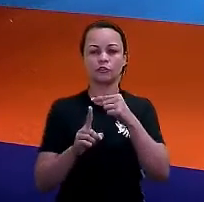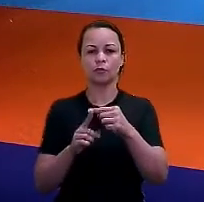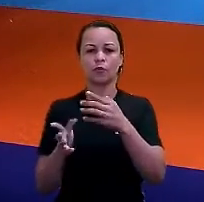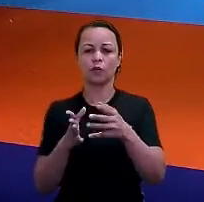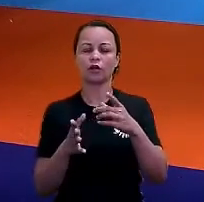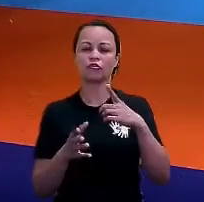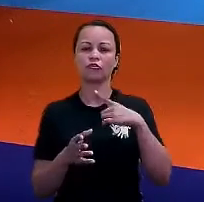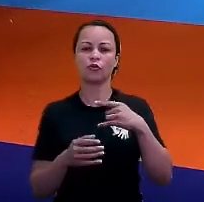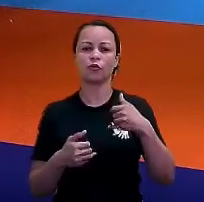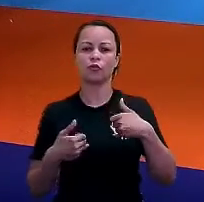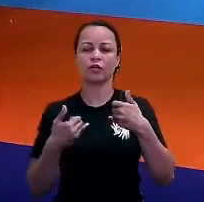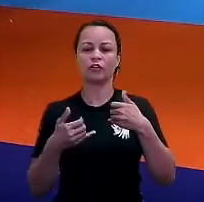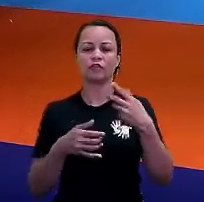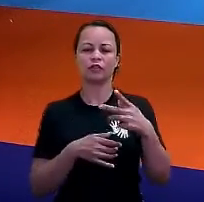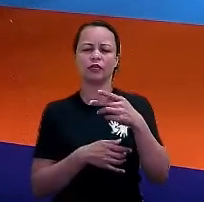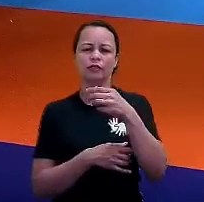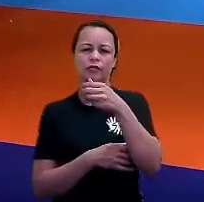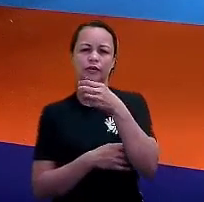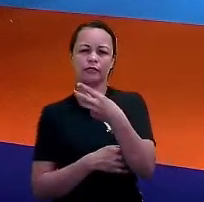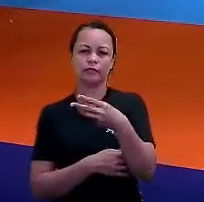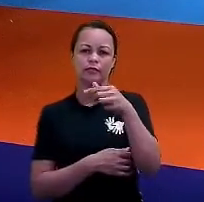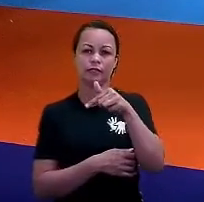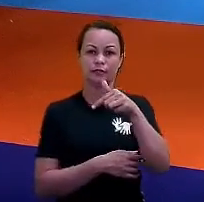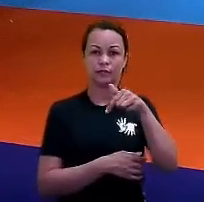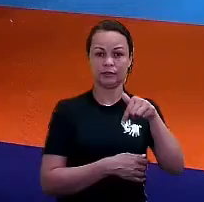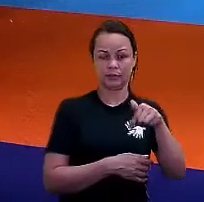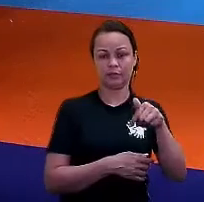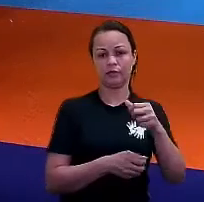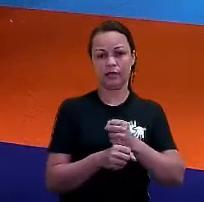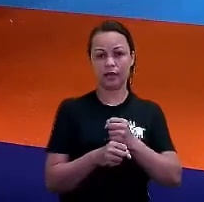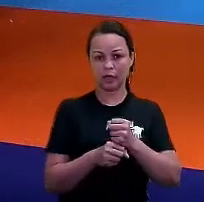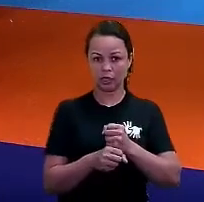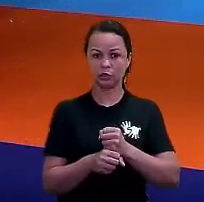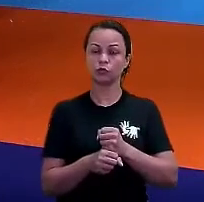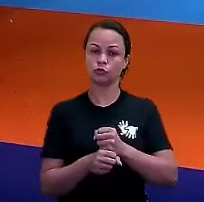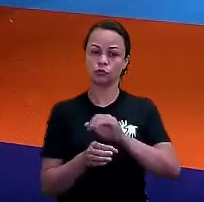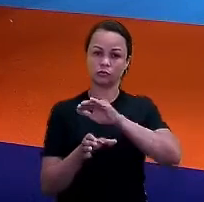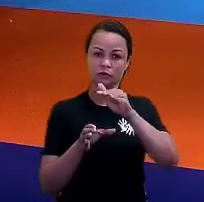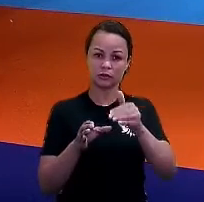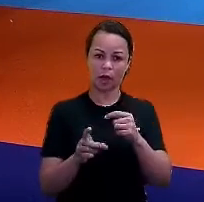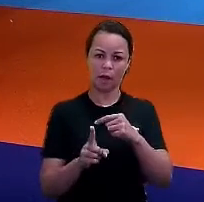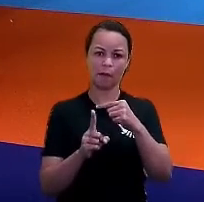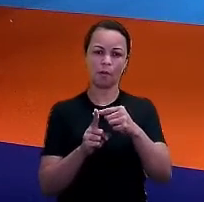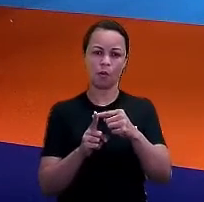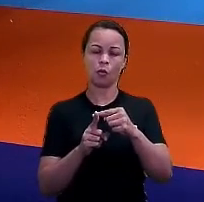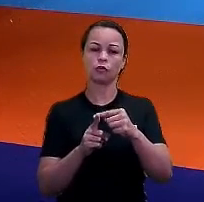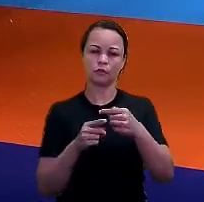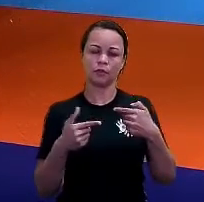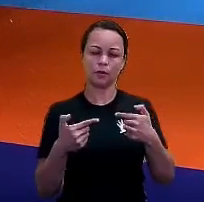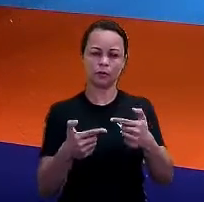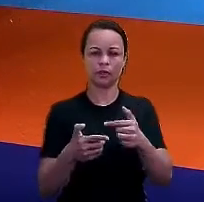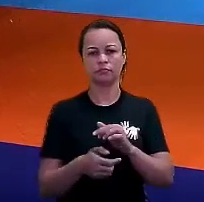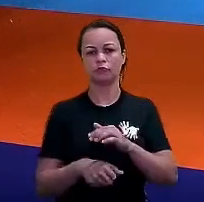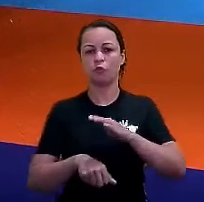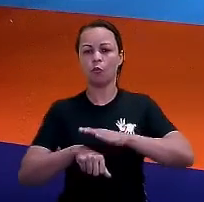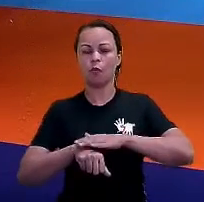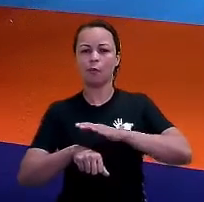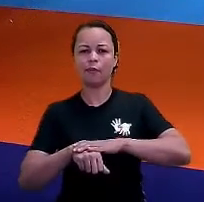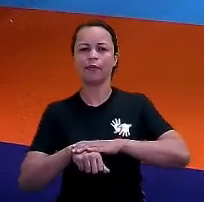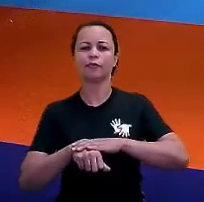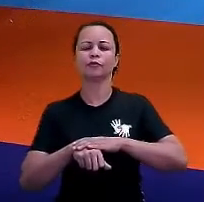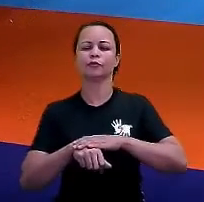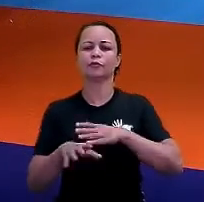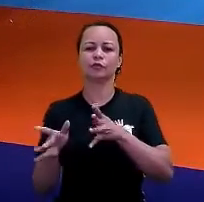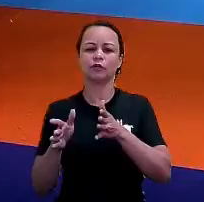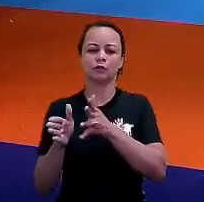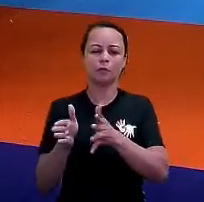que ele nos conta sobre a evolução da nossa cidade? Foi o primeiro lugar, ou foi o primeiro momento,